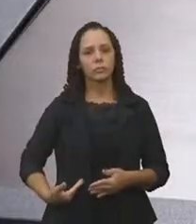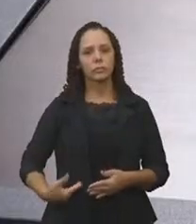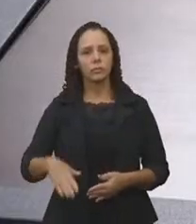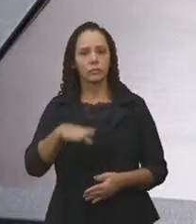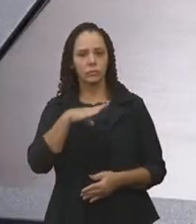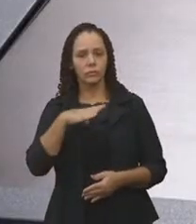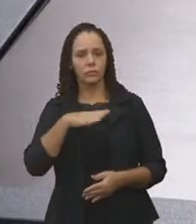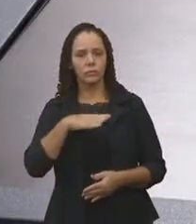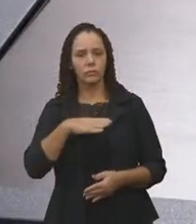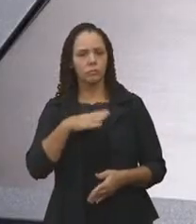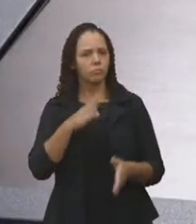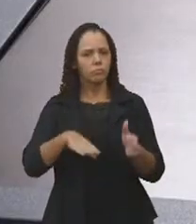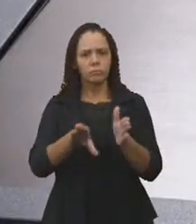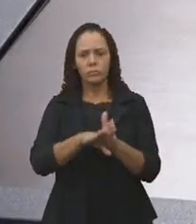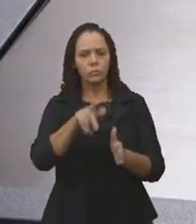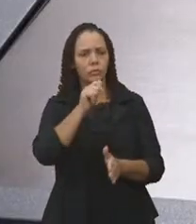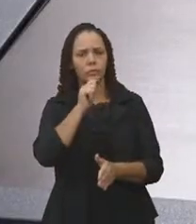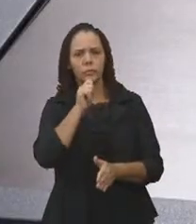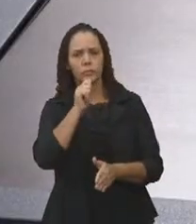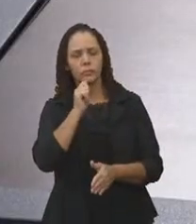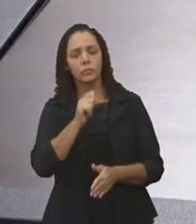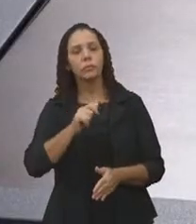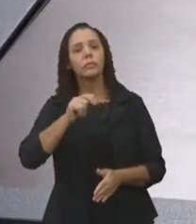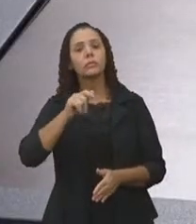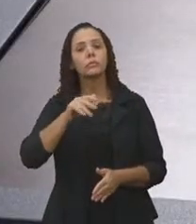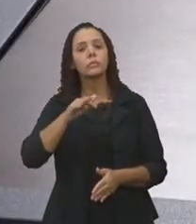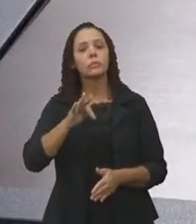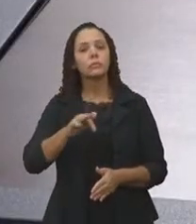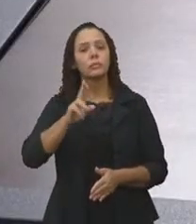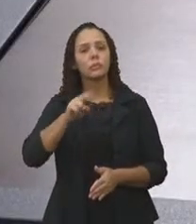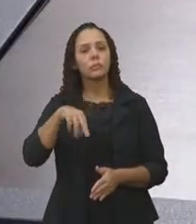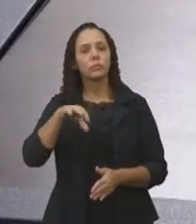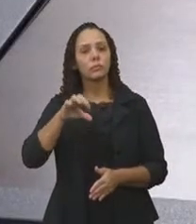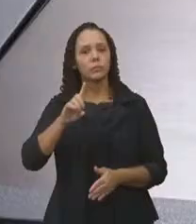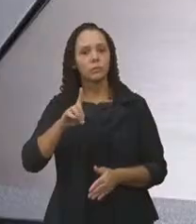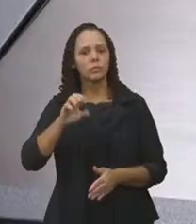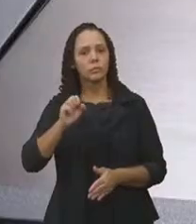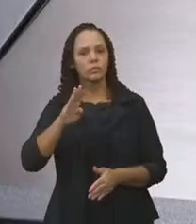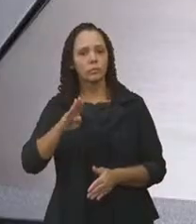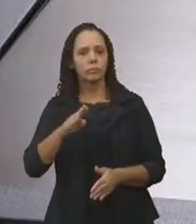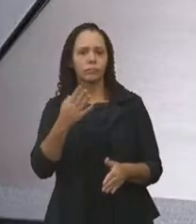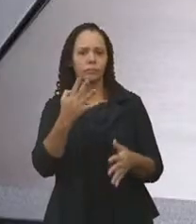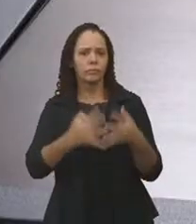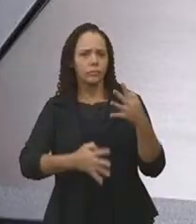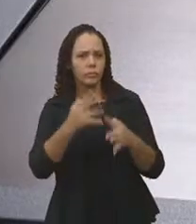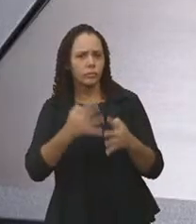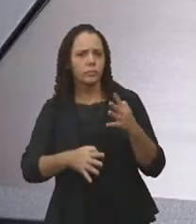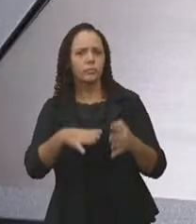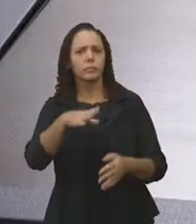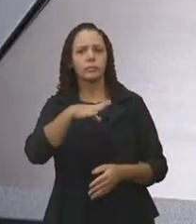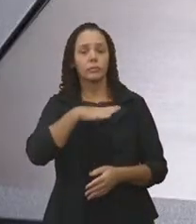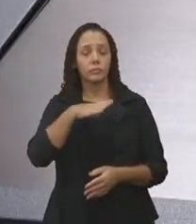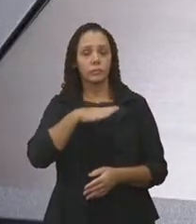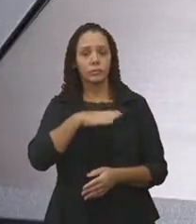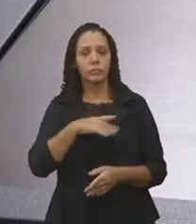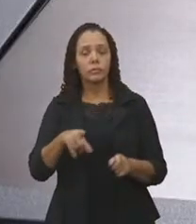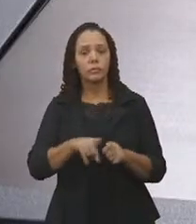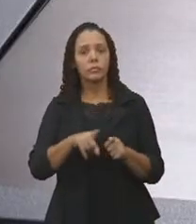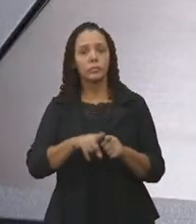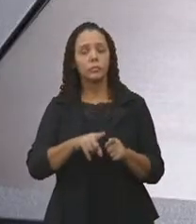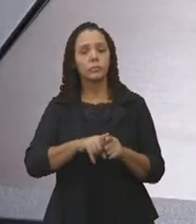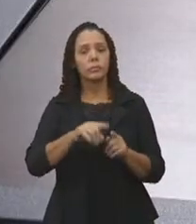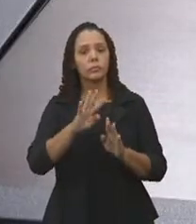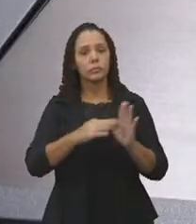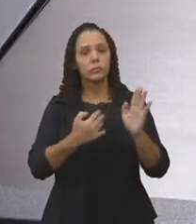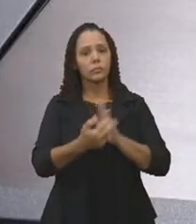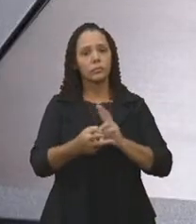Fundeb. Então isso também acaba tendo um problema para o município. Questão também, né, da tabela SUS